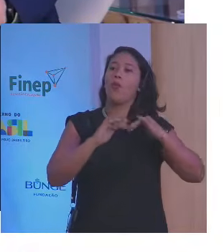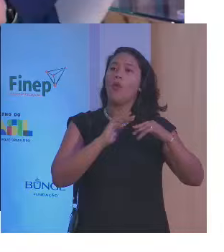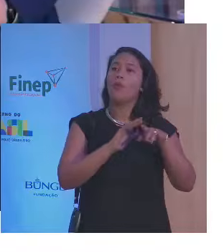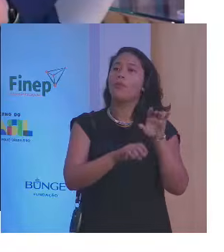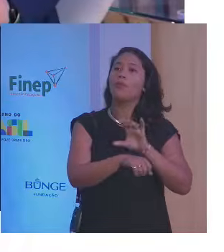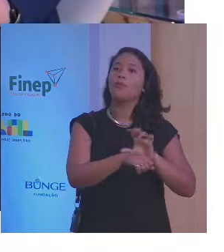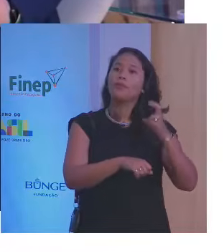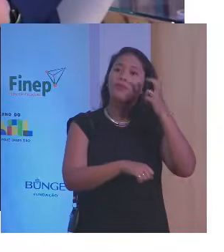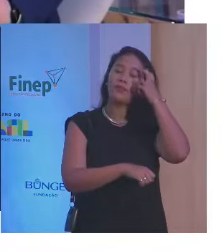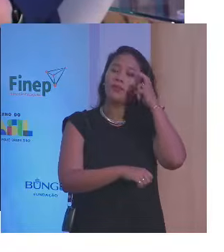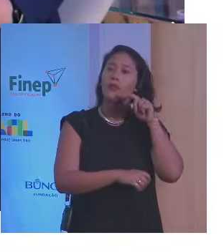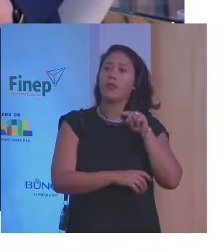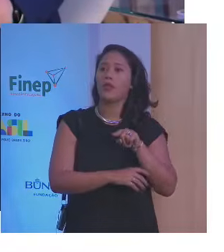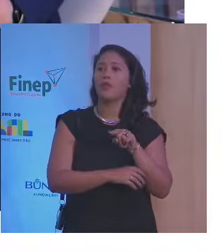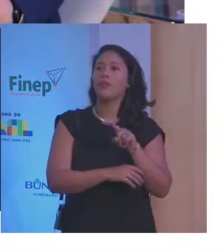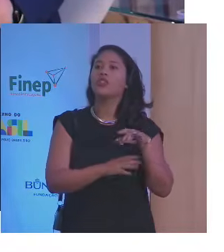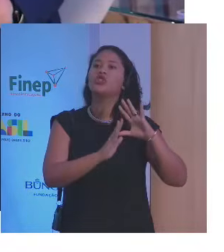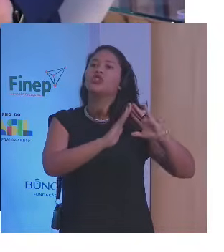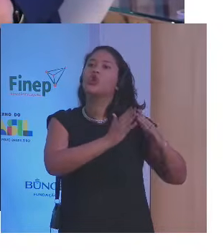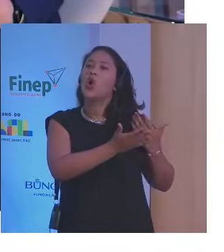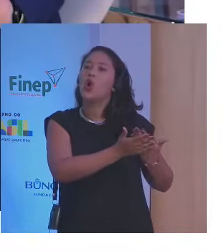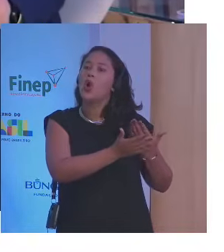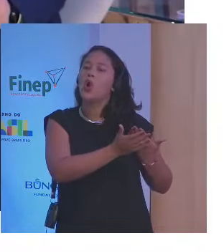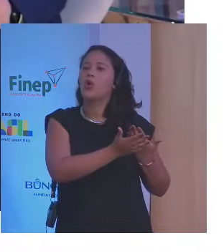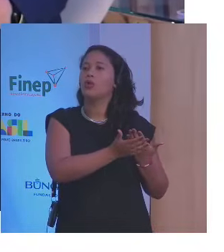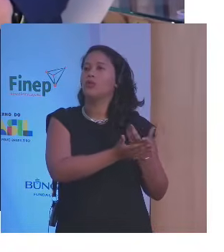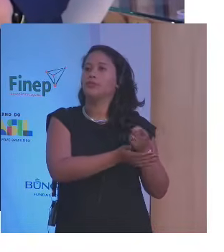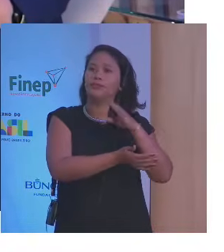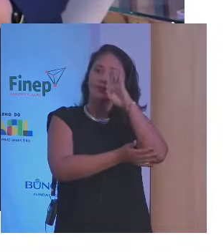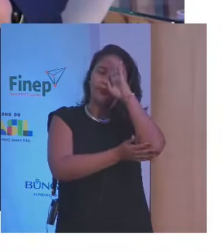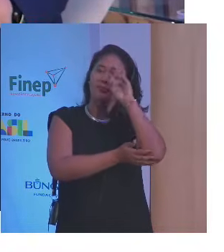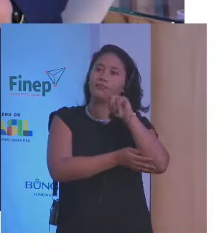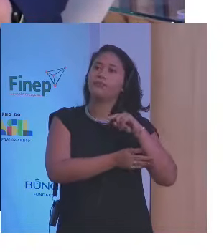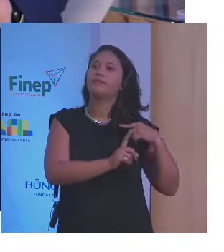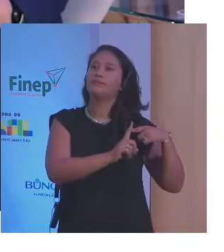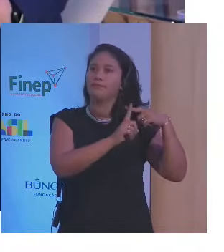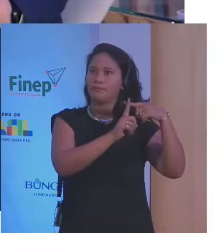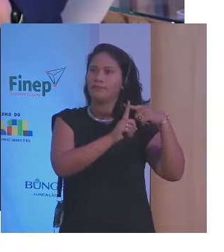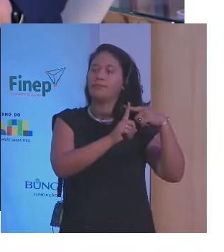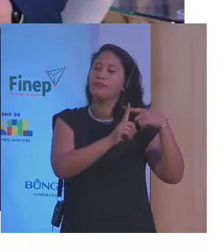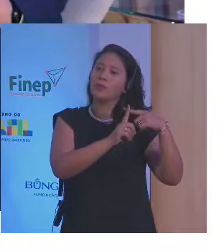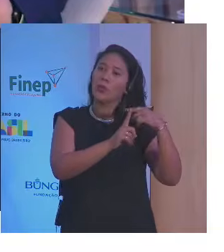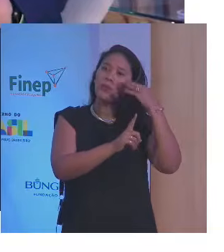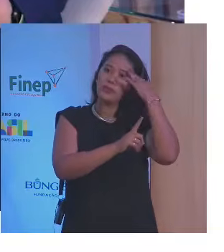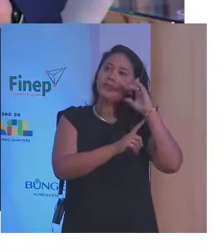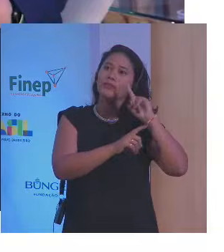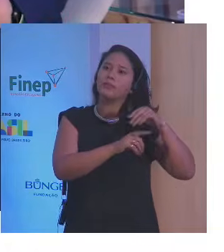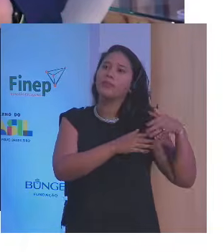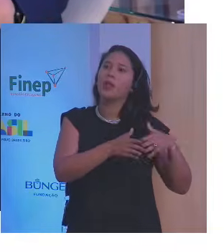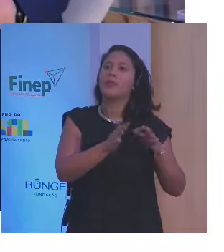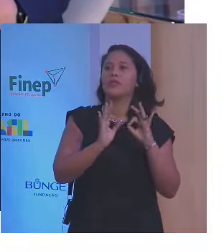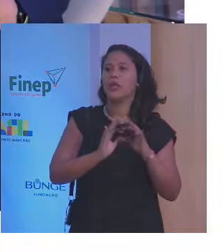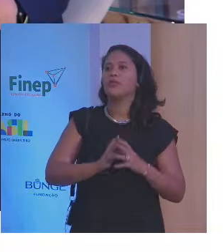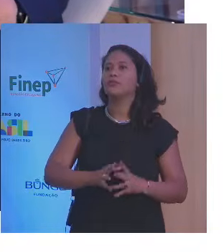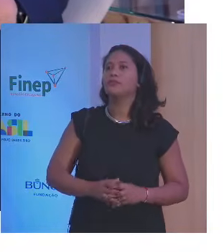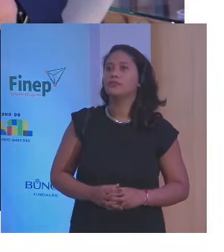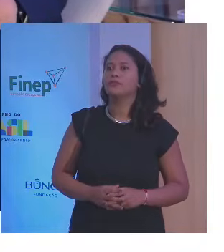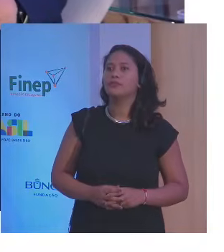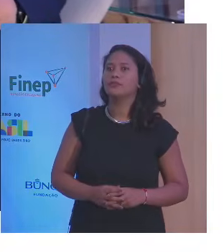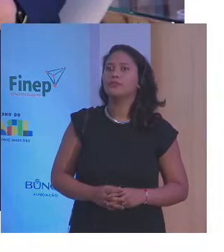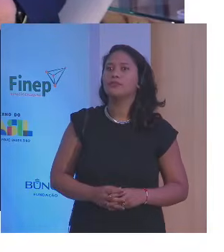inglês chama Ocean Literacy, das escolas azuis e tudo, é muito promissor. Então, eu entendo que a gente está indo no caminho certo já.